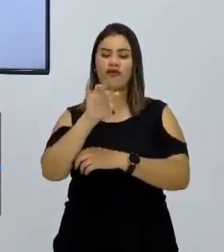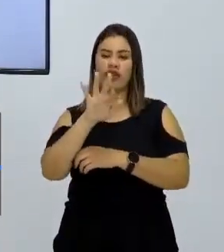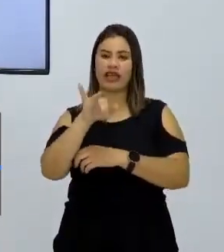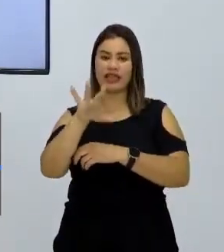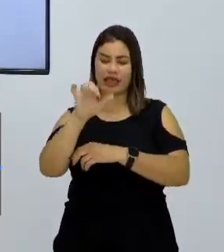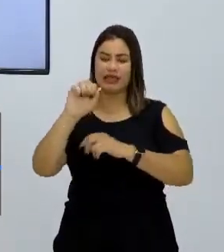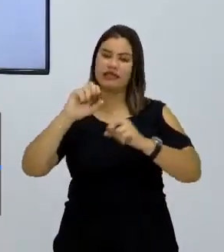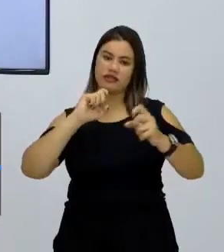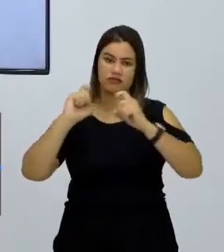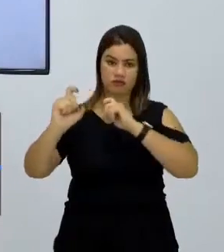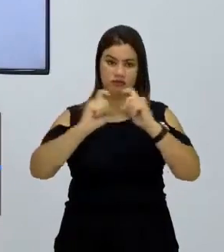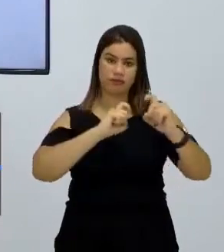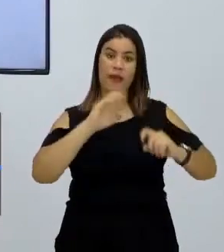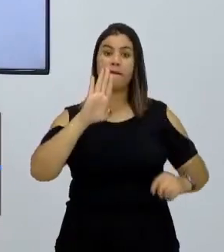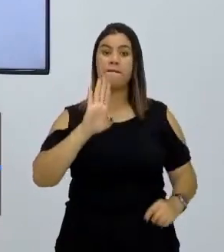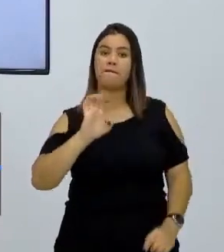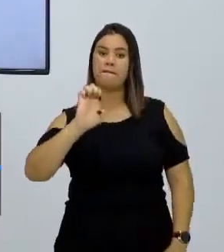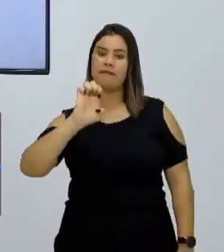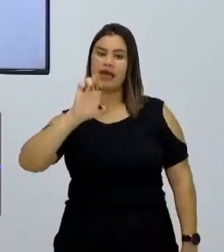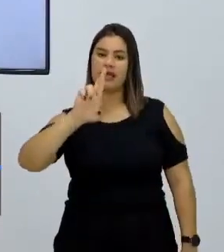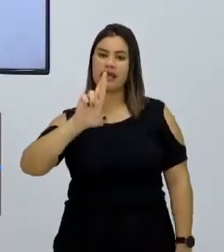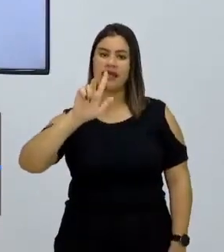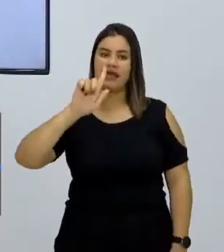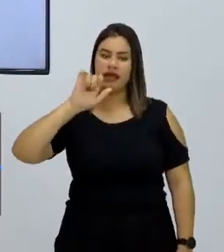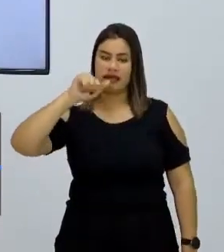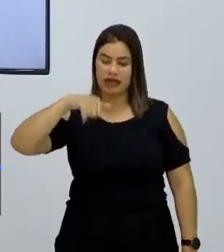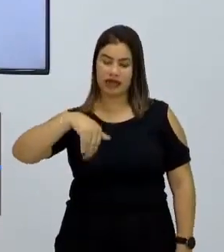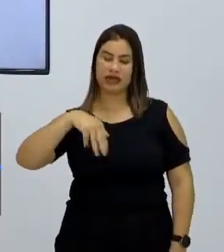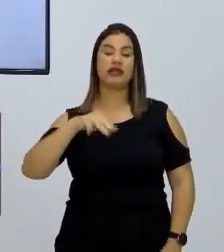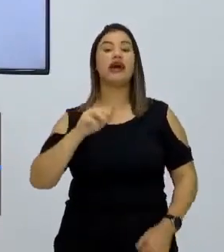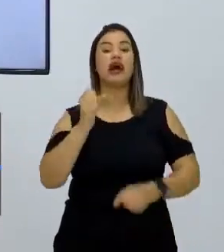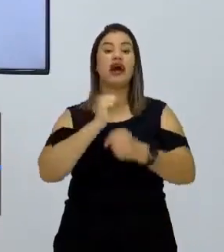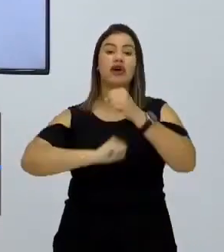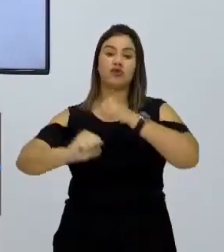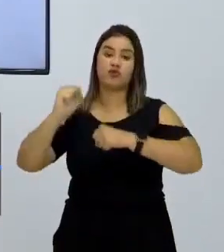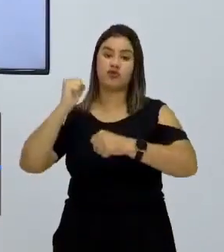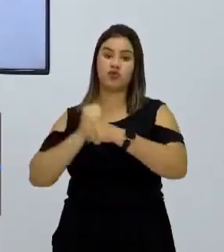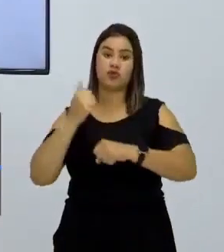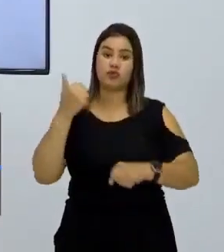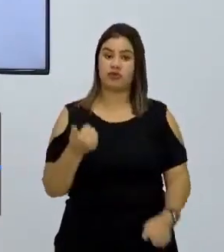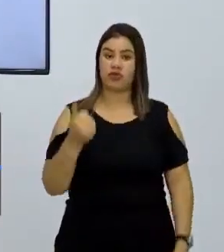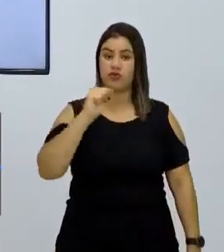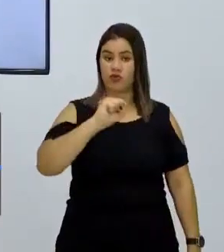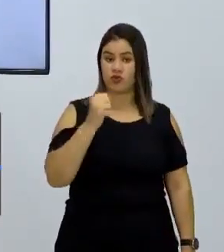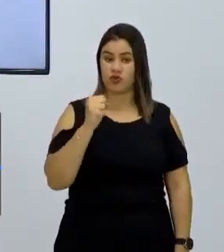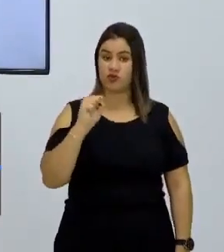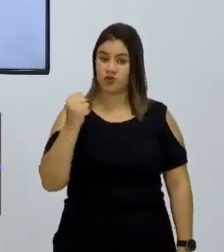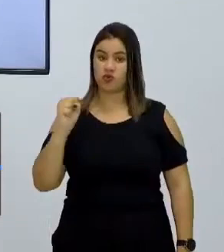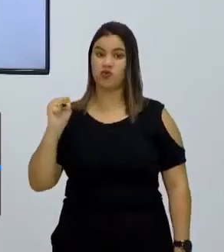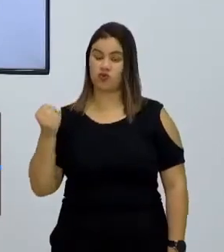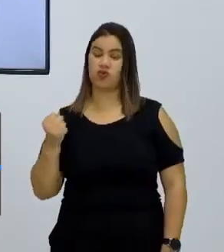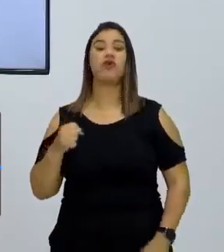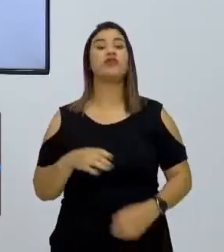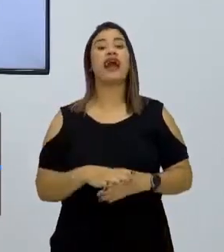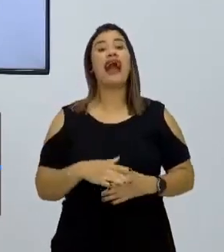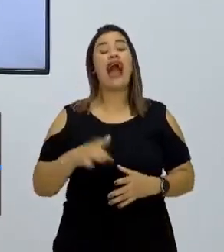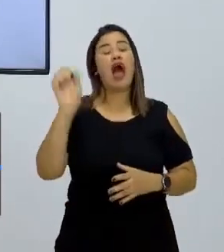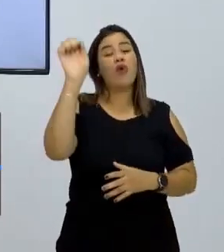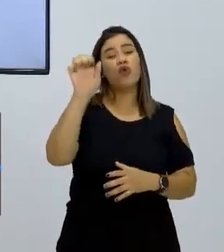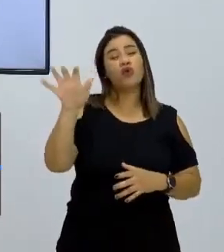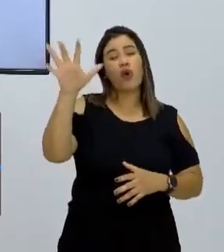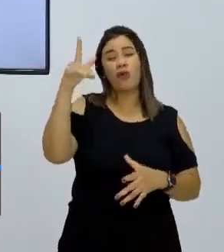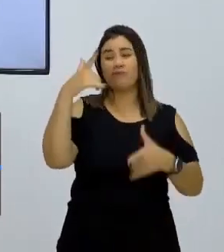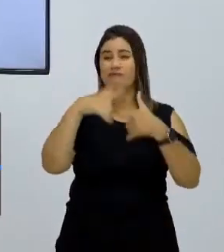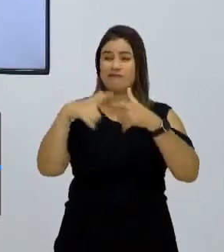vale sempre retratar isso, né? Era um período, né, que a Europa estava em conflito internamente, né, e isso